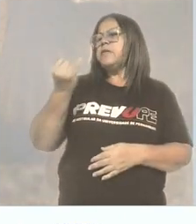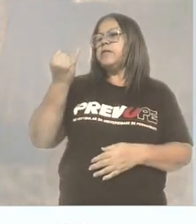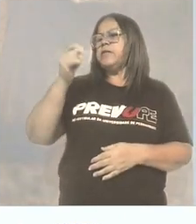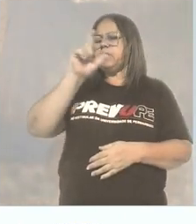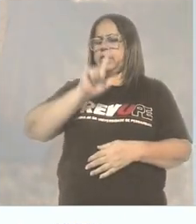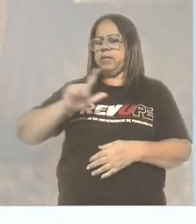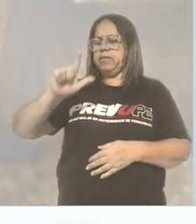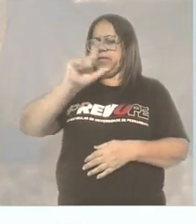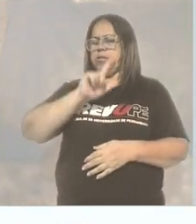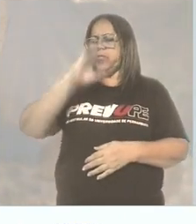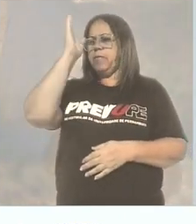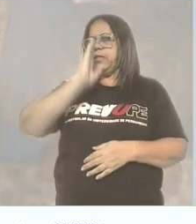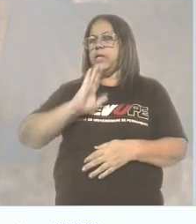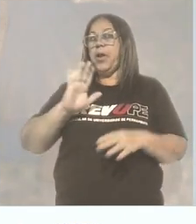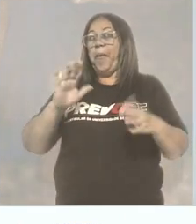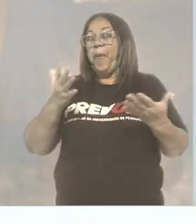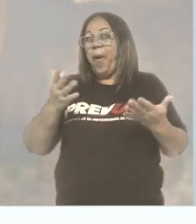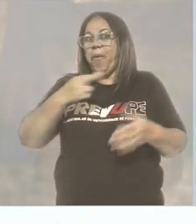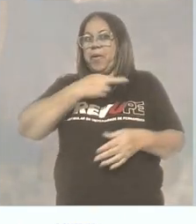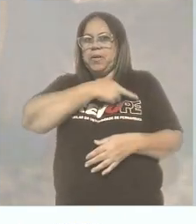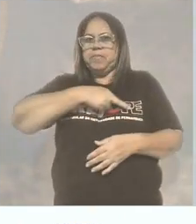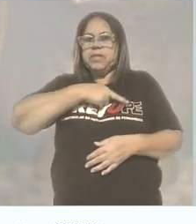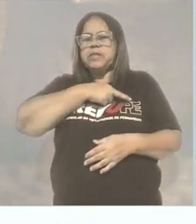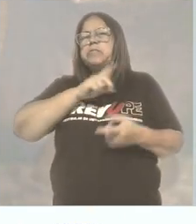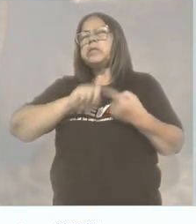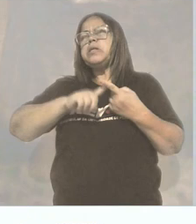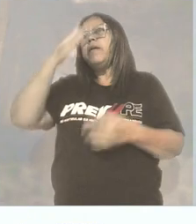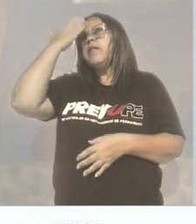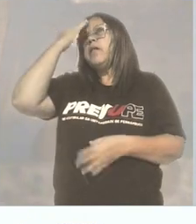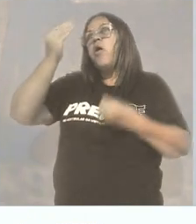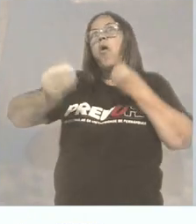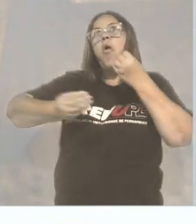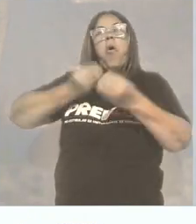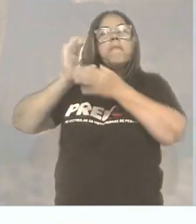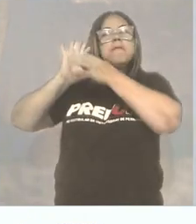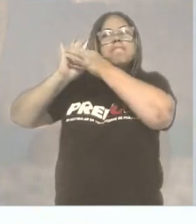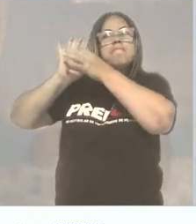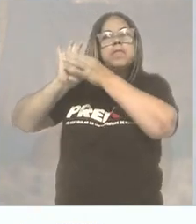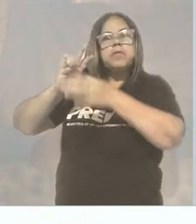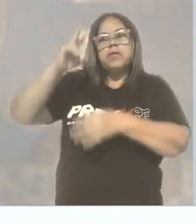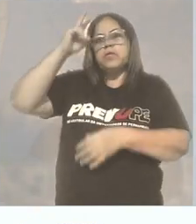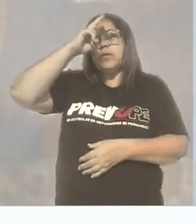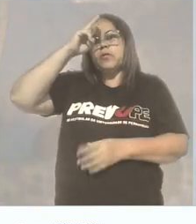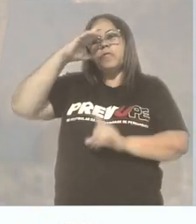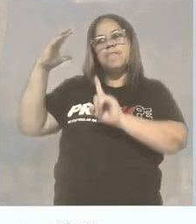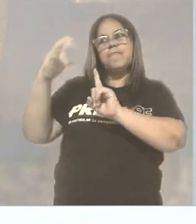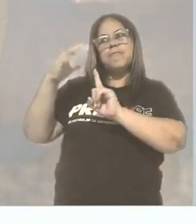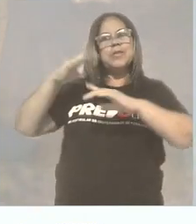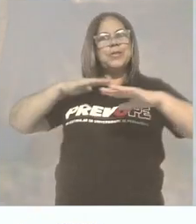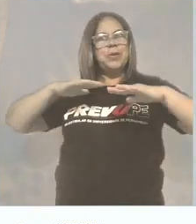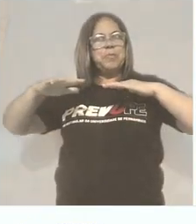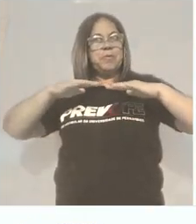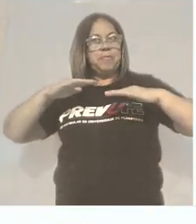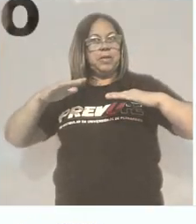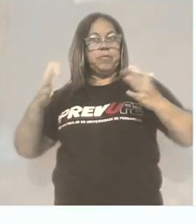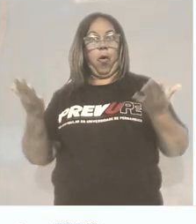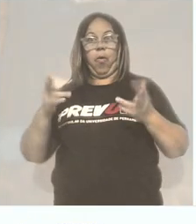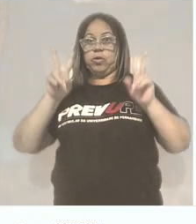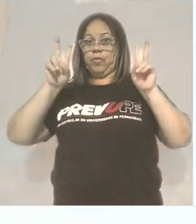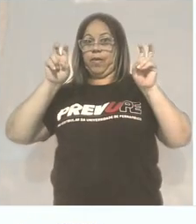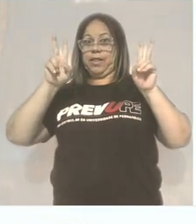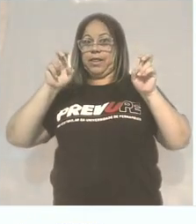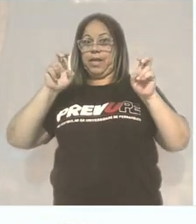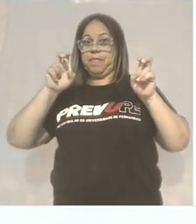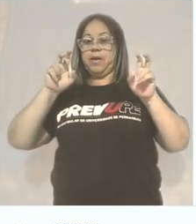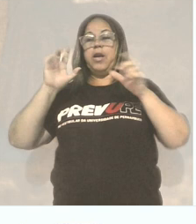romantismo e entender como o contexto histórico e social da época influenciou este movimento o tema da nossa aula de hoje é a